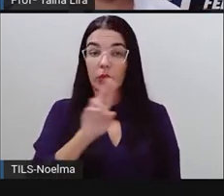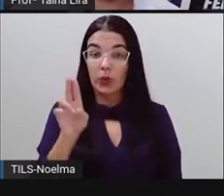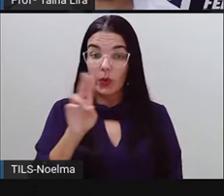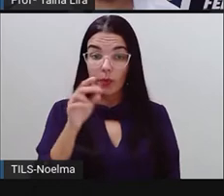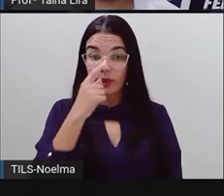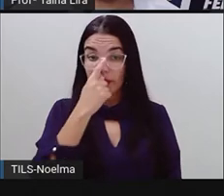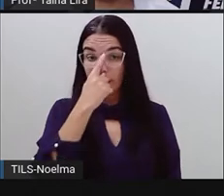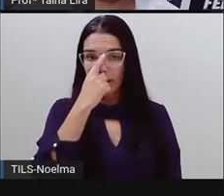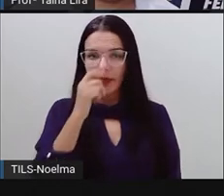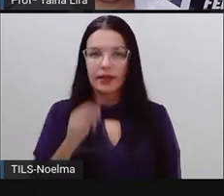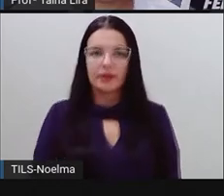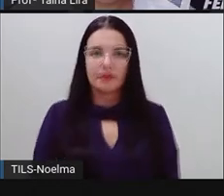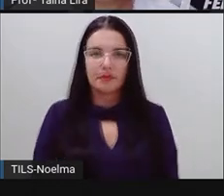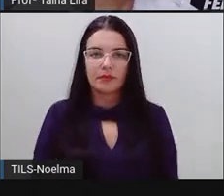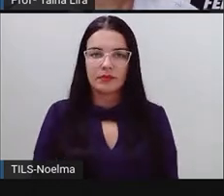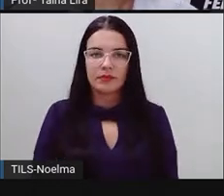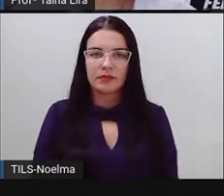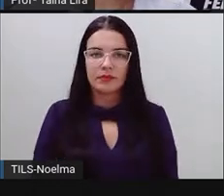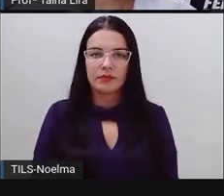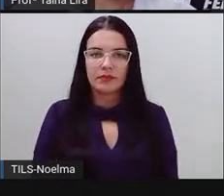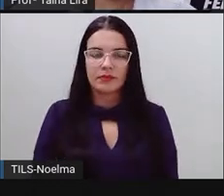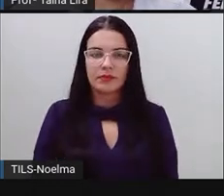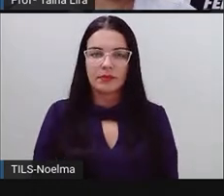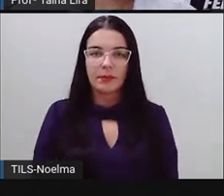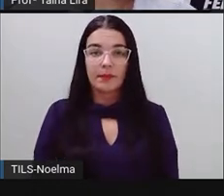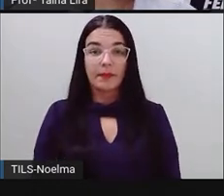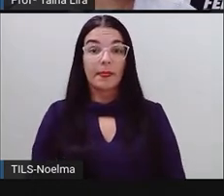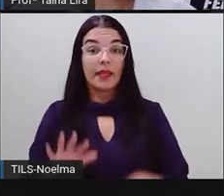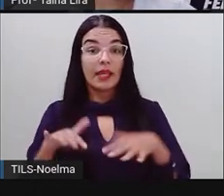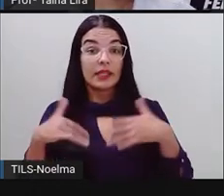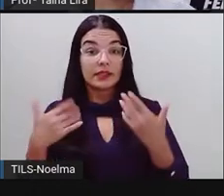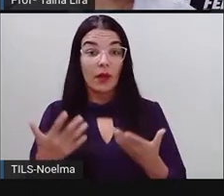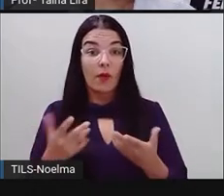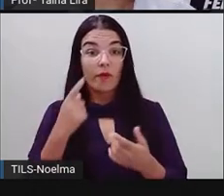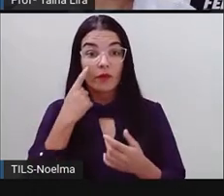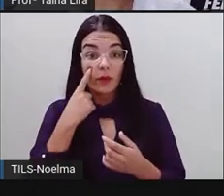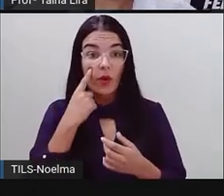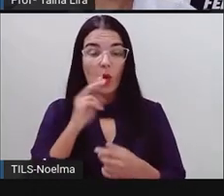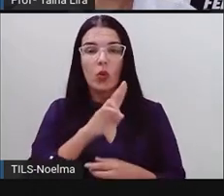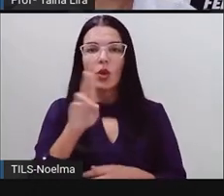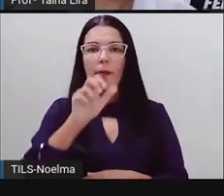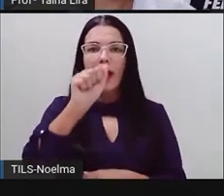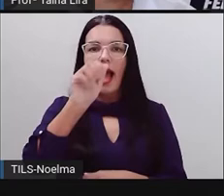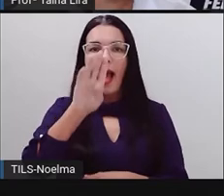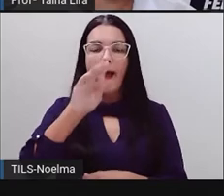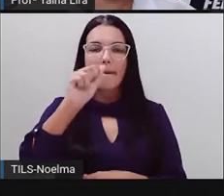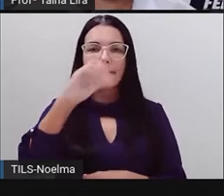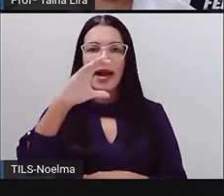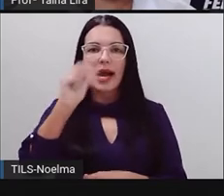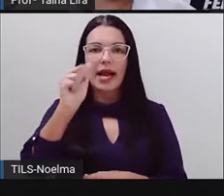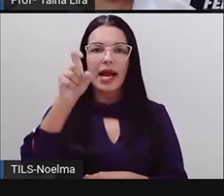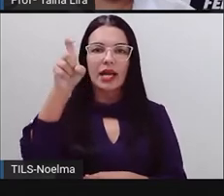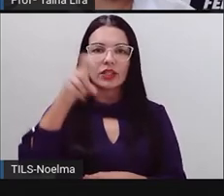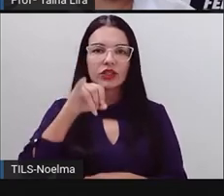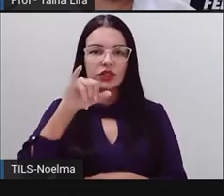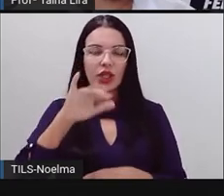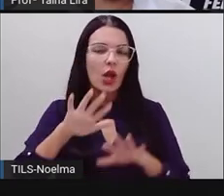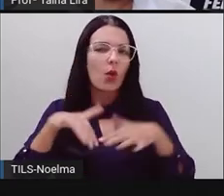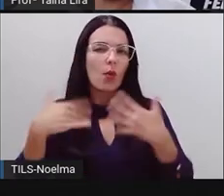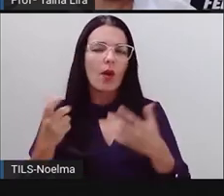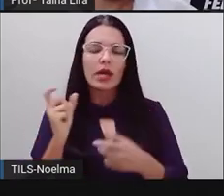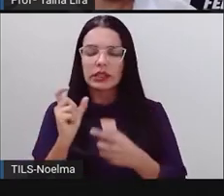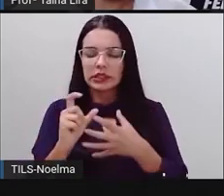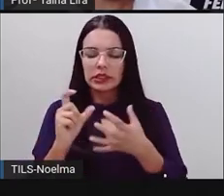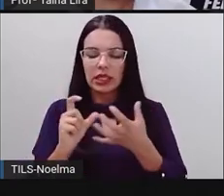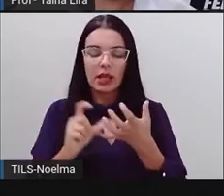palavrinha abacaxi tá olha lá abacaxi Qual é a sílaba que demora mais aí na minha